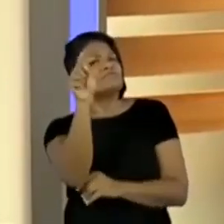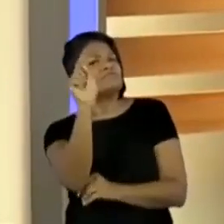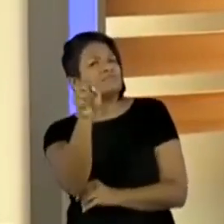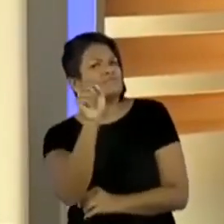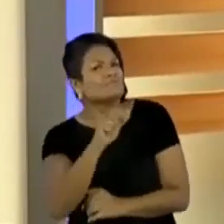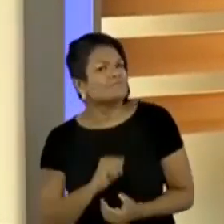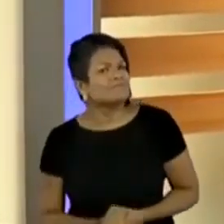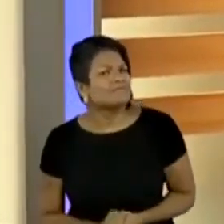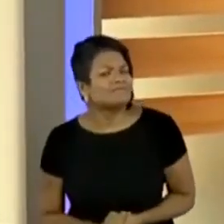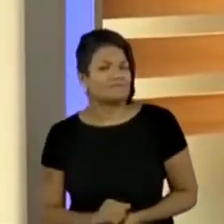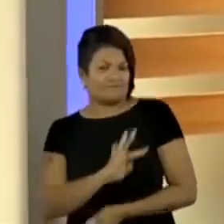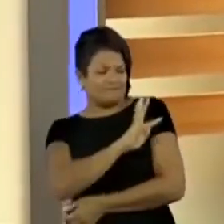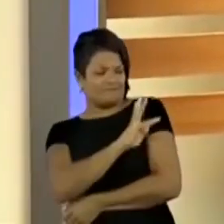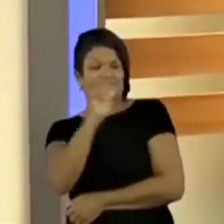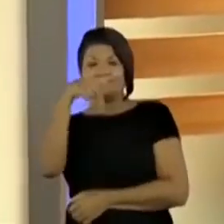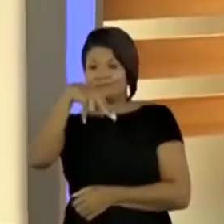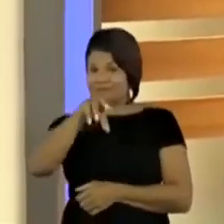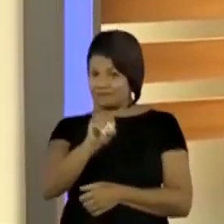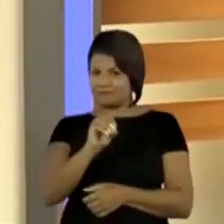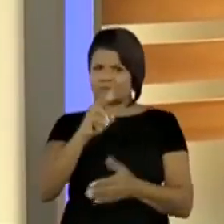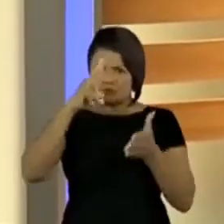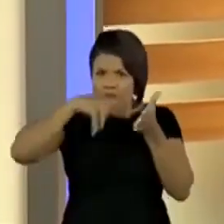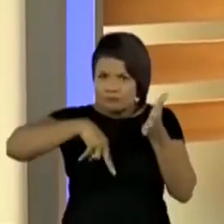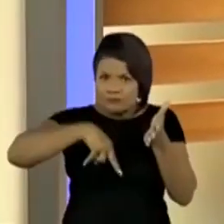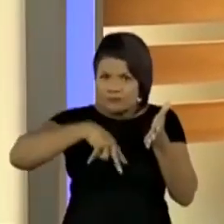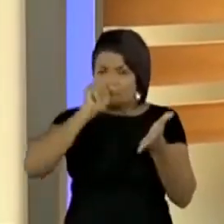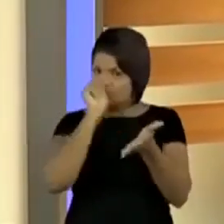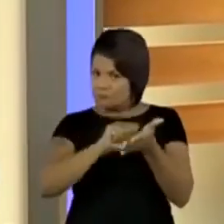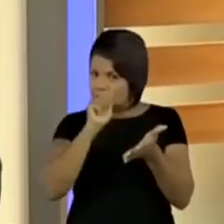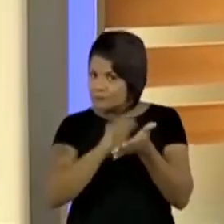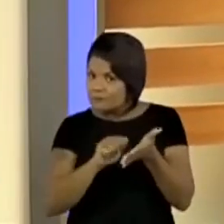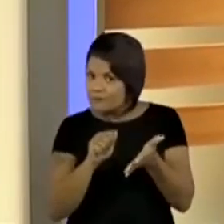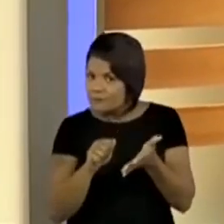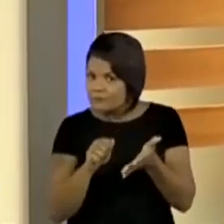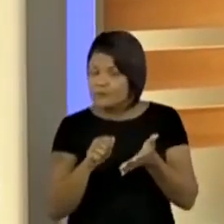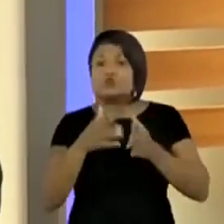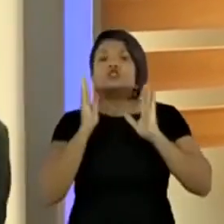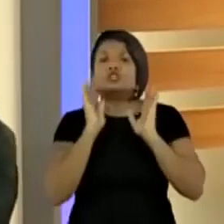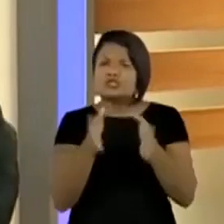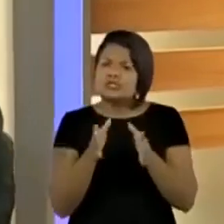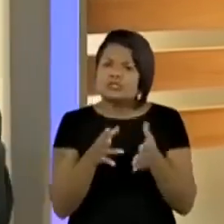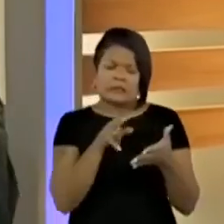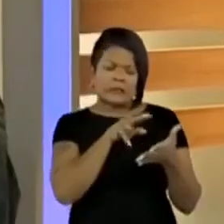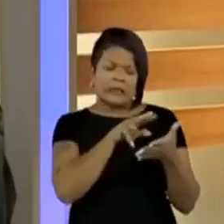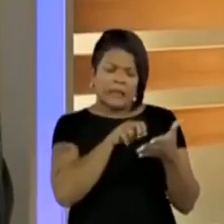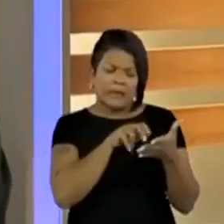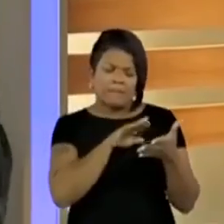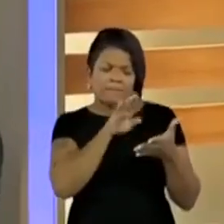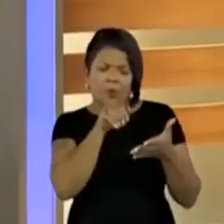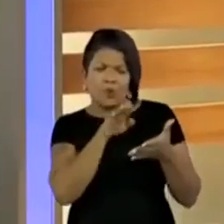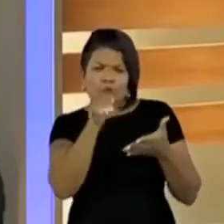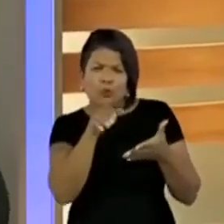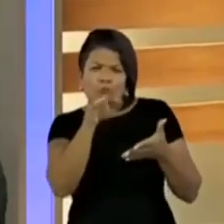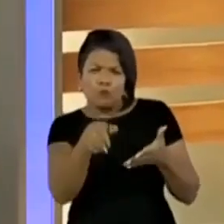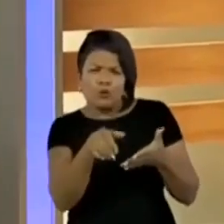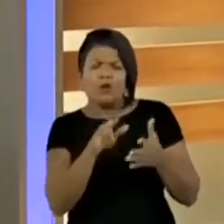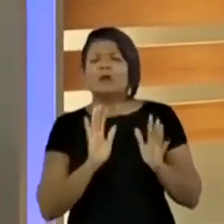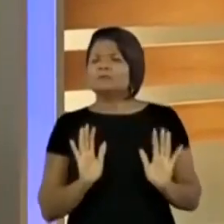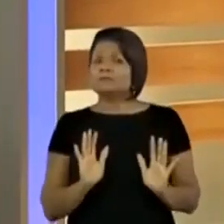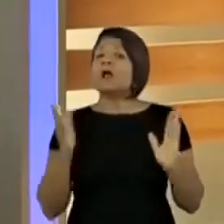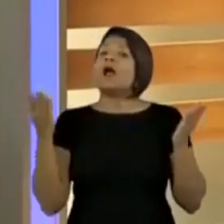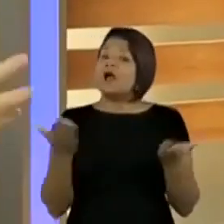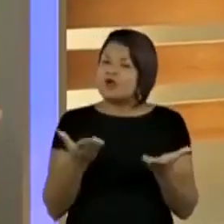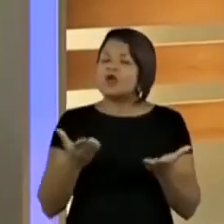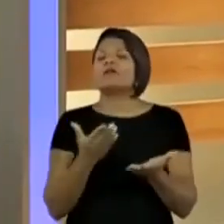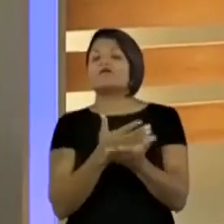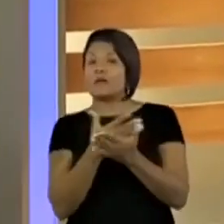no quarto ano, já está lendo? Está escrevendo? Está lendo meio truncadinho? Então agora a gente vai